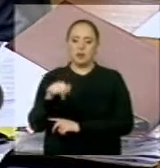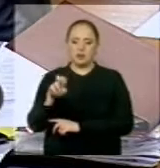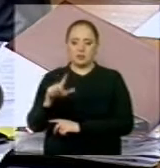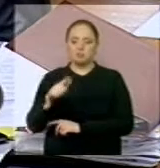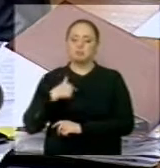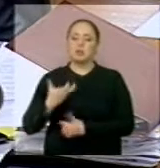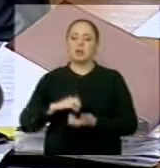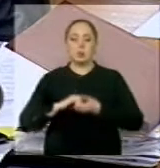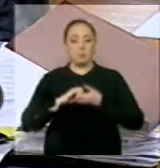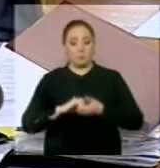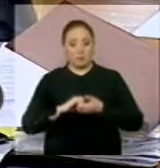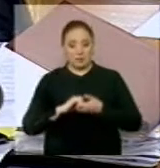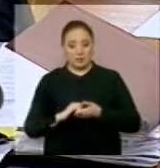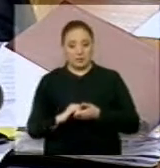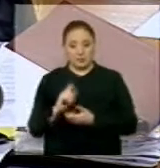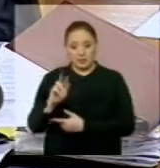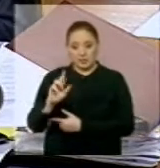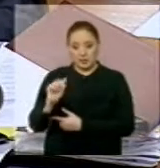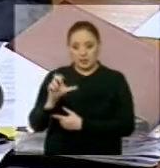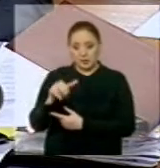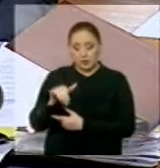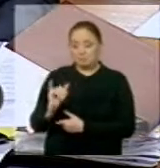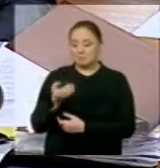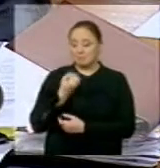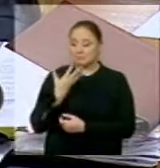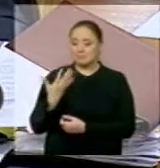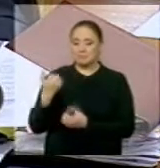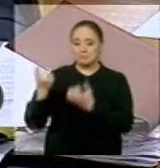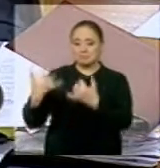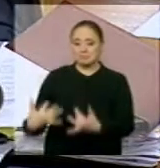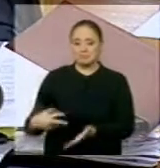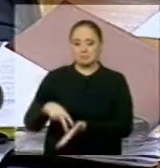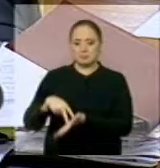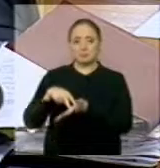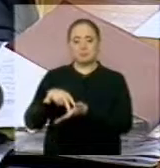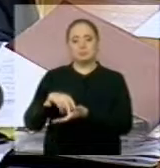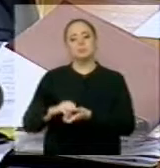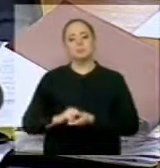inicialmente cumprimentar a doutora Grace pela sustentação oral.